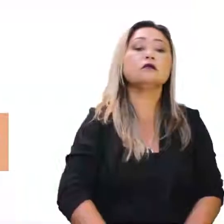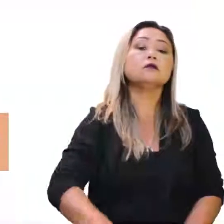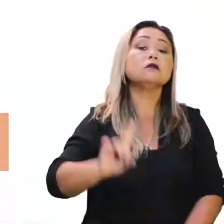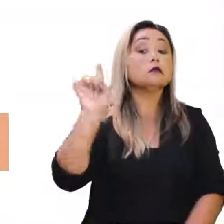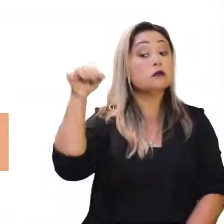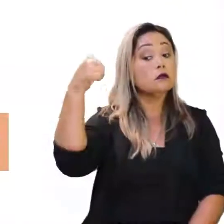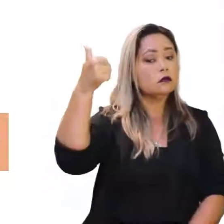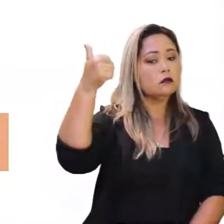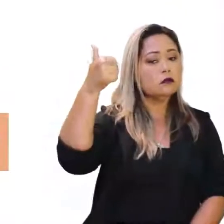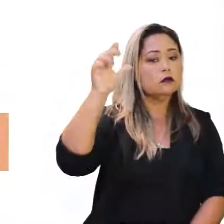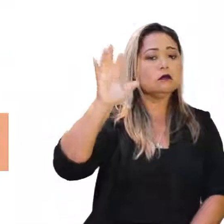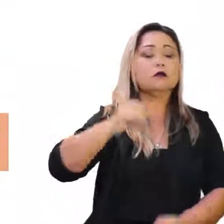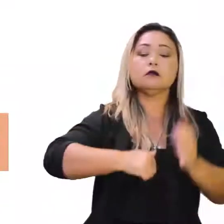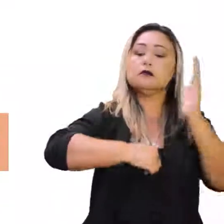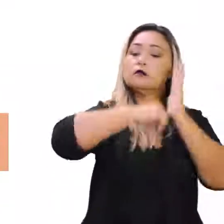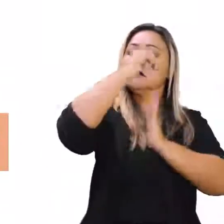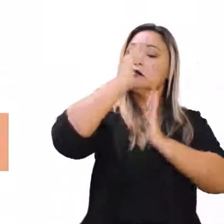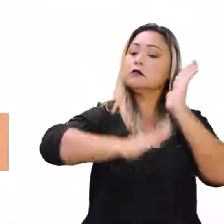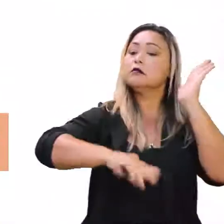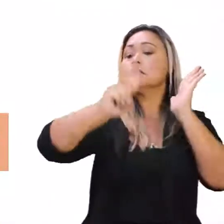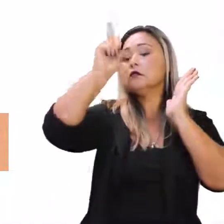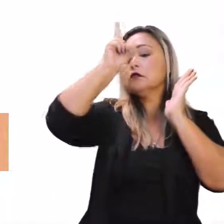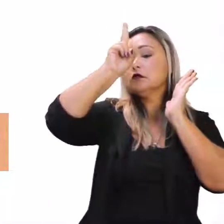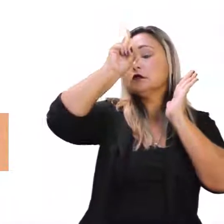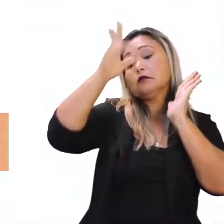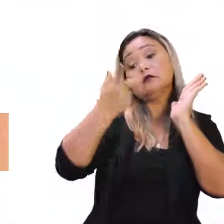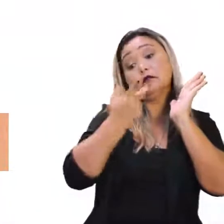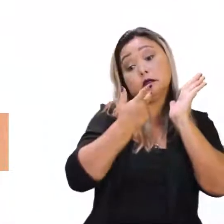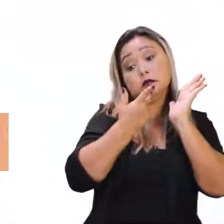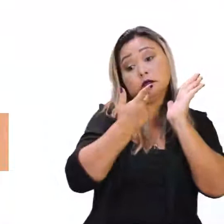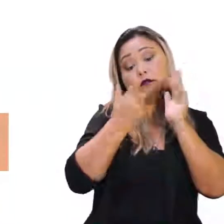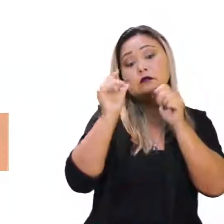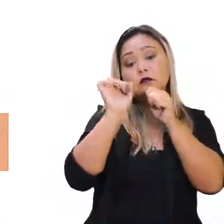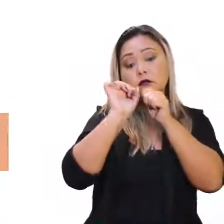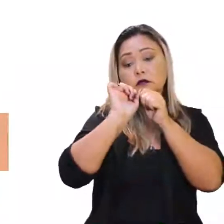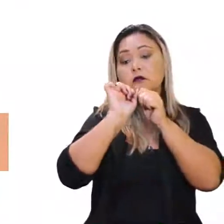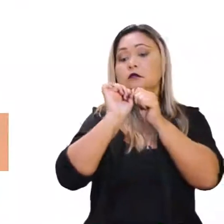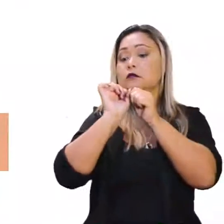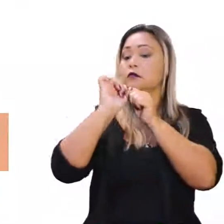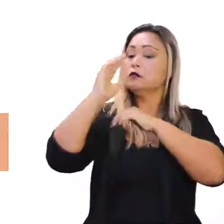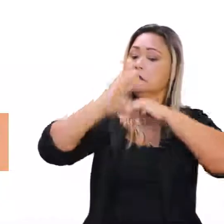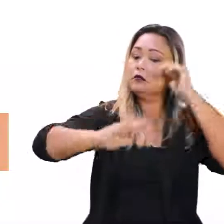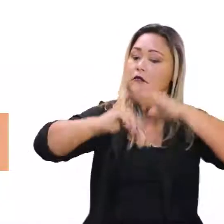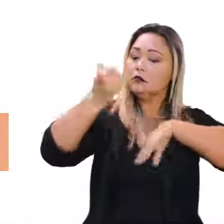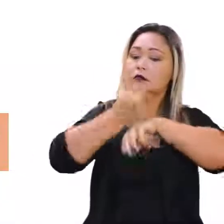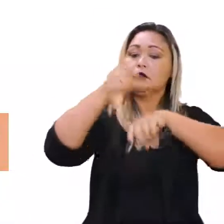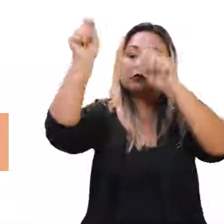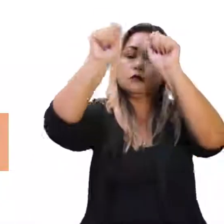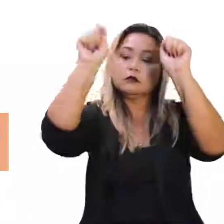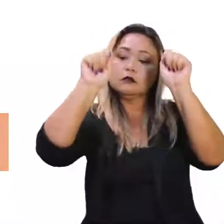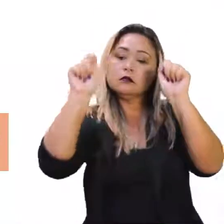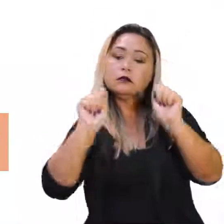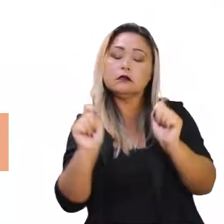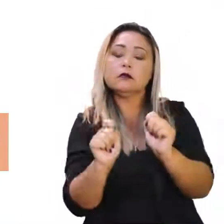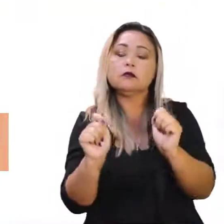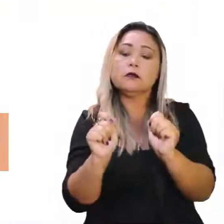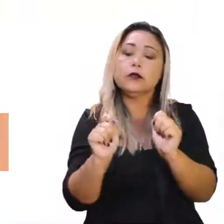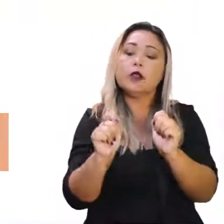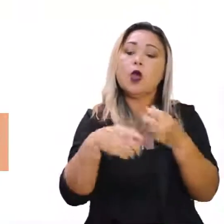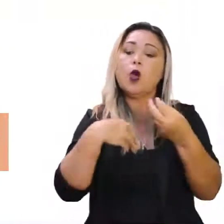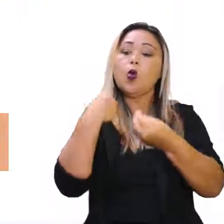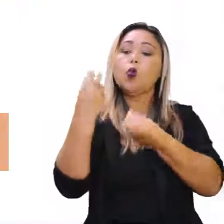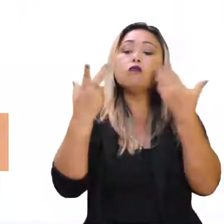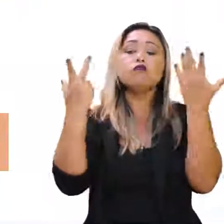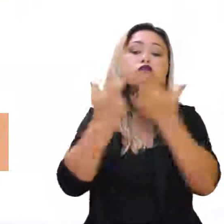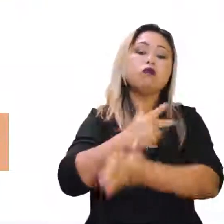primeiro tópico, pintura histórica. Então, como nós já falamos, é o trabalho de pintores e escultores que ilustravam os